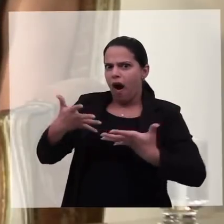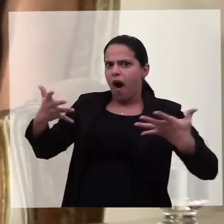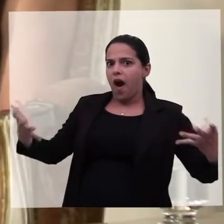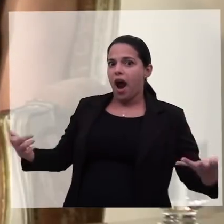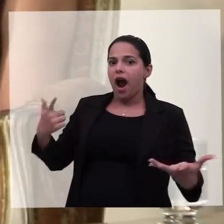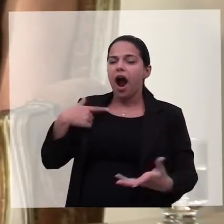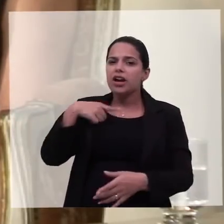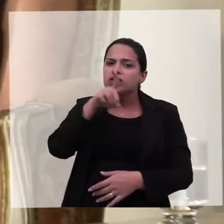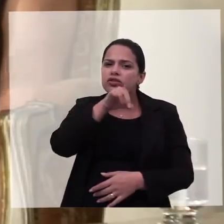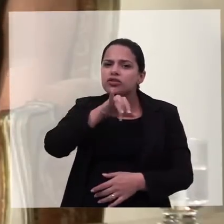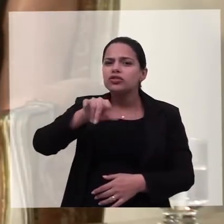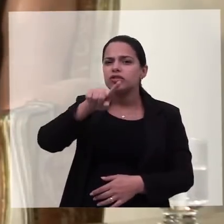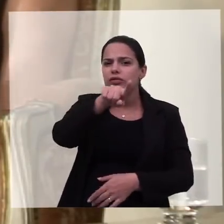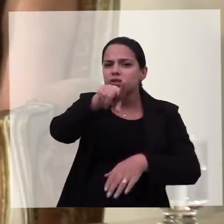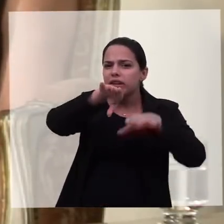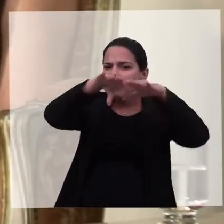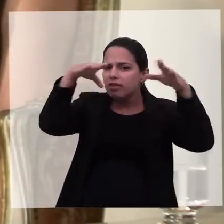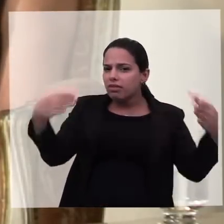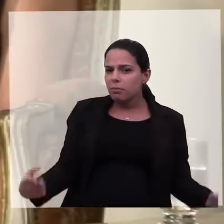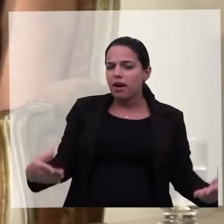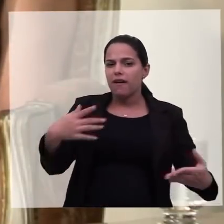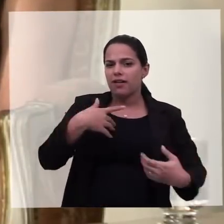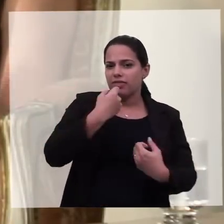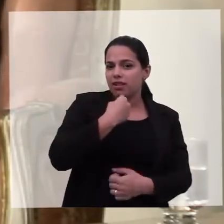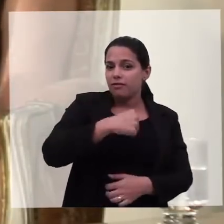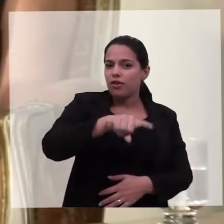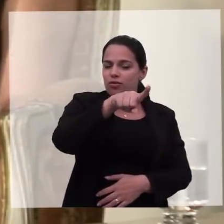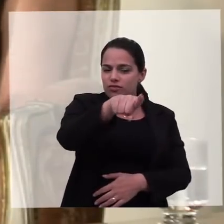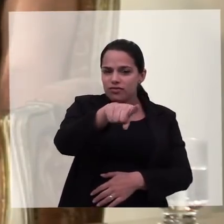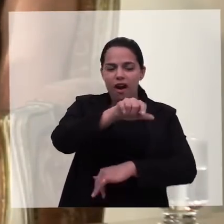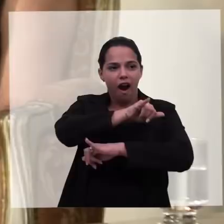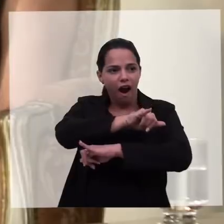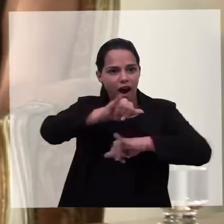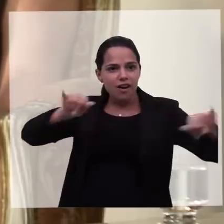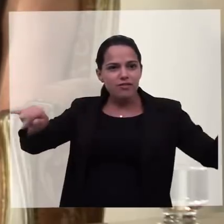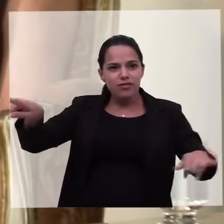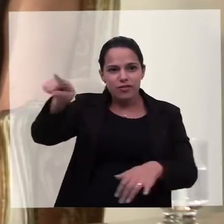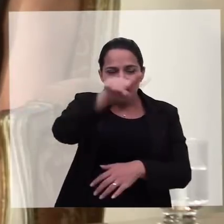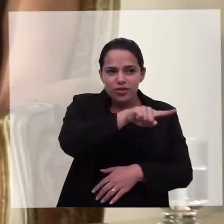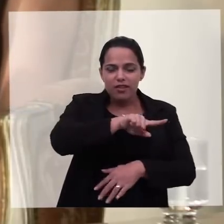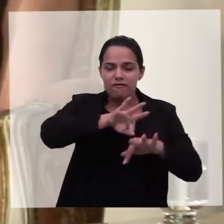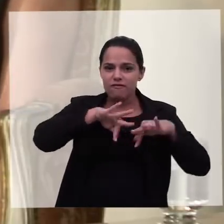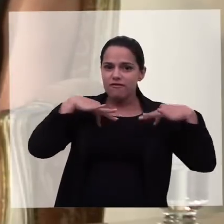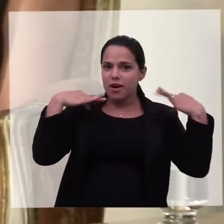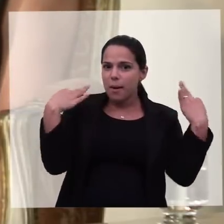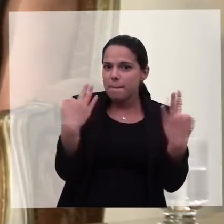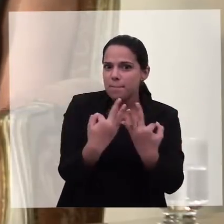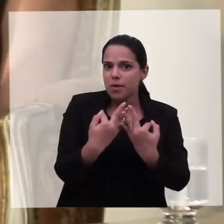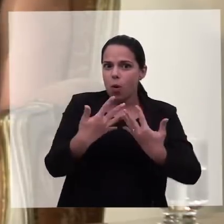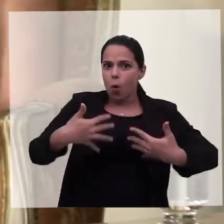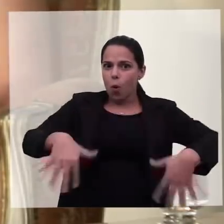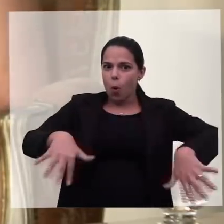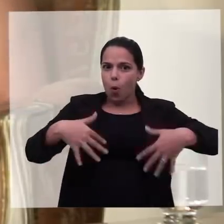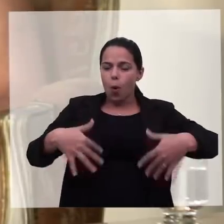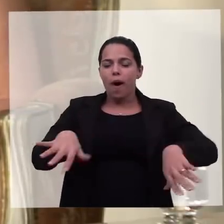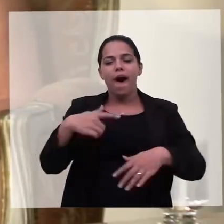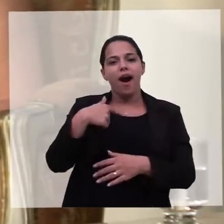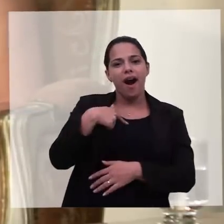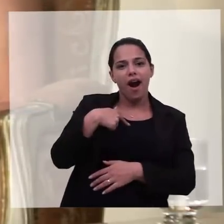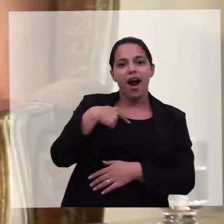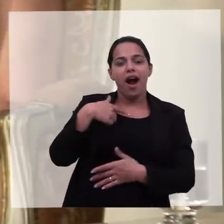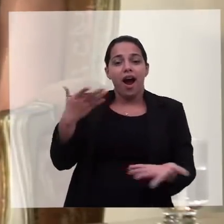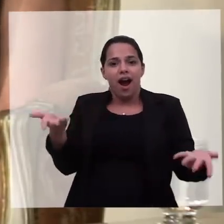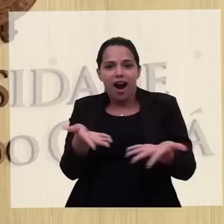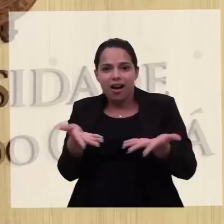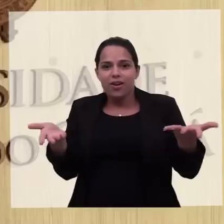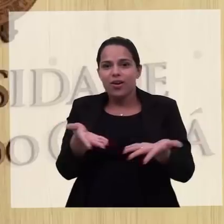minha família. No dia da minha defesa, ele disse: inicie informando a banca o tamanho